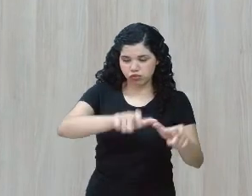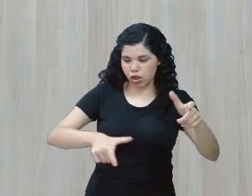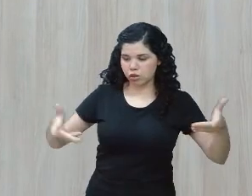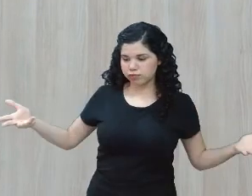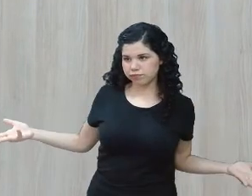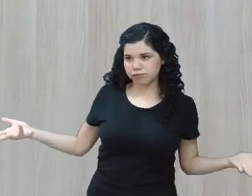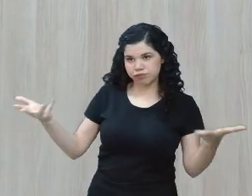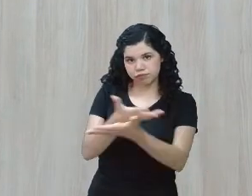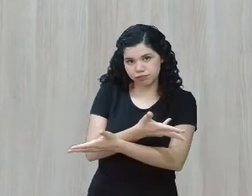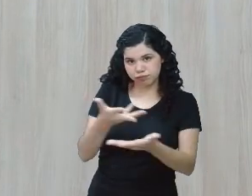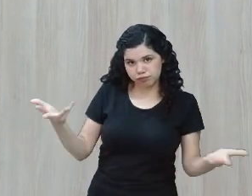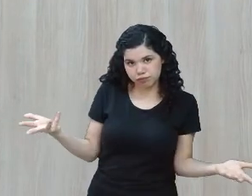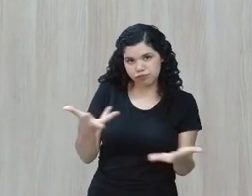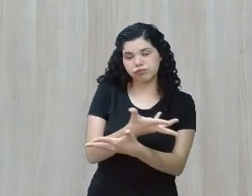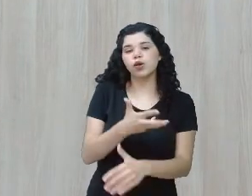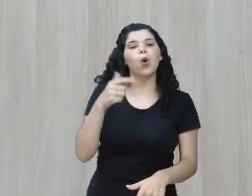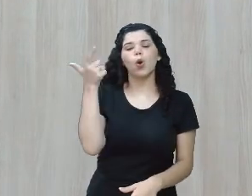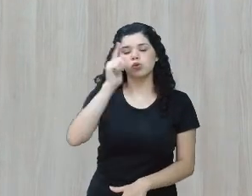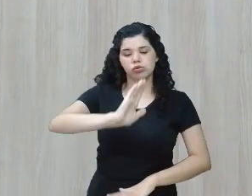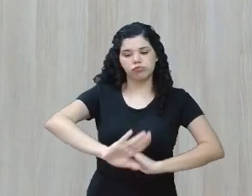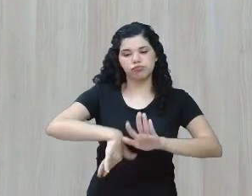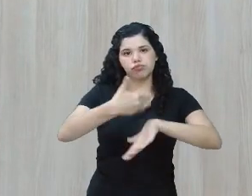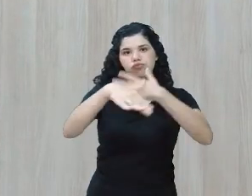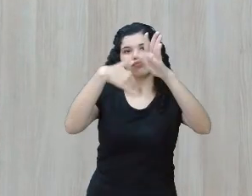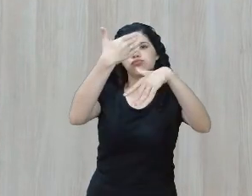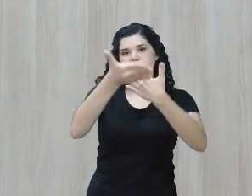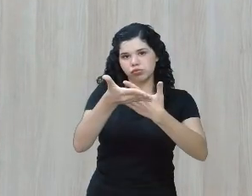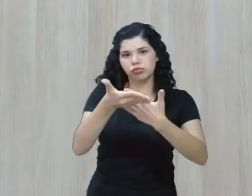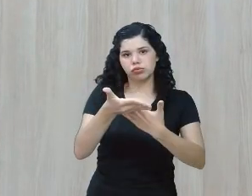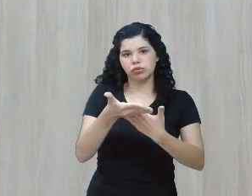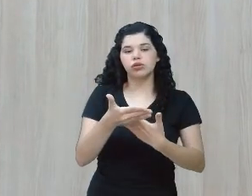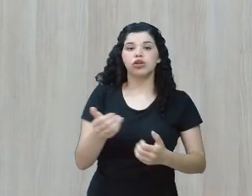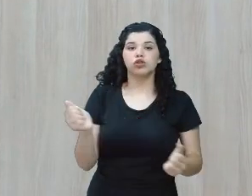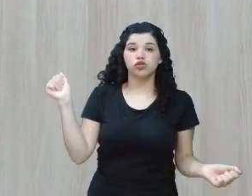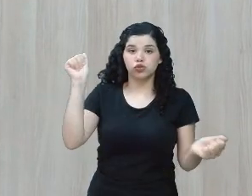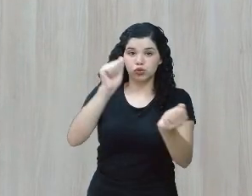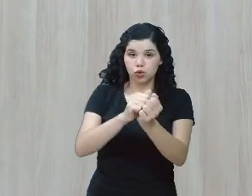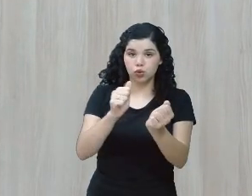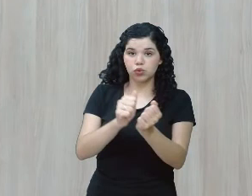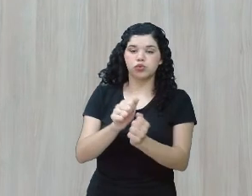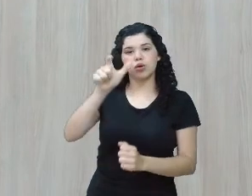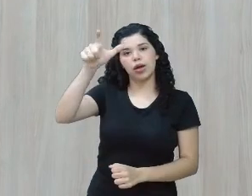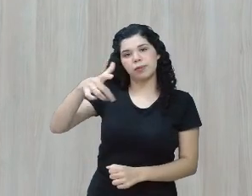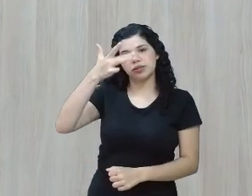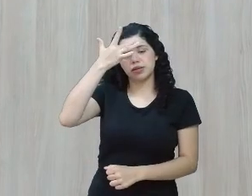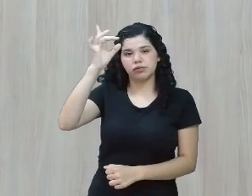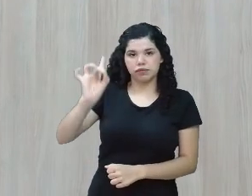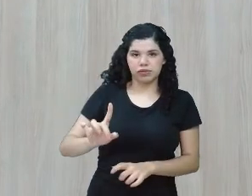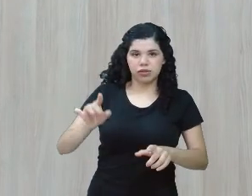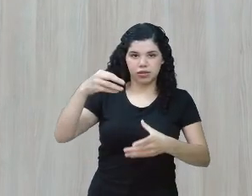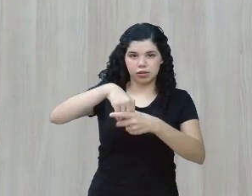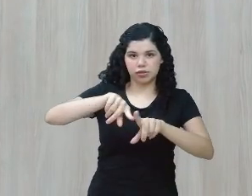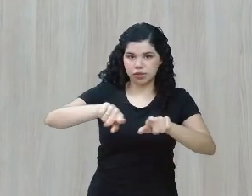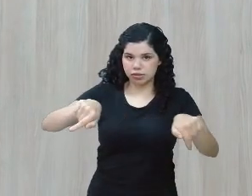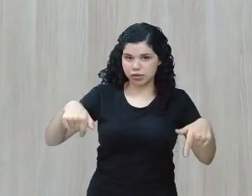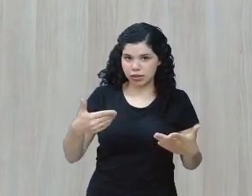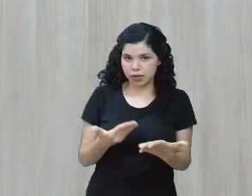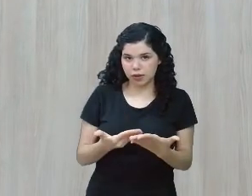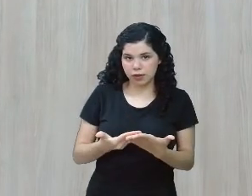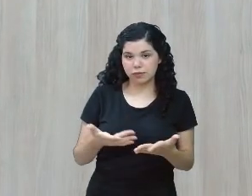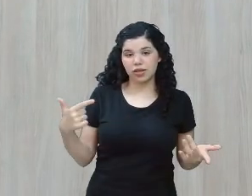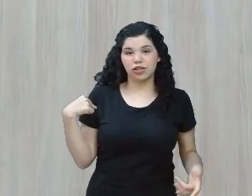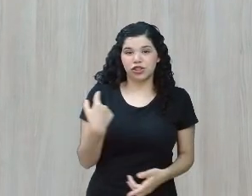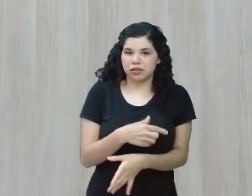trocarem, não é? E o que é que eles podem evoluir, crescer, tendo esse estudante com deficiência dentro da sua sala.